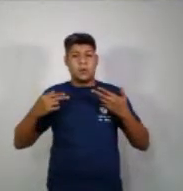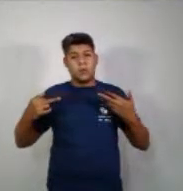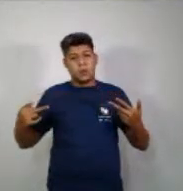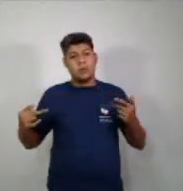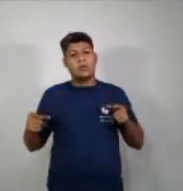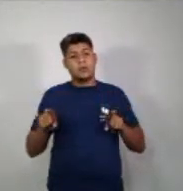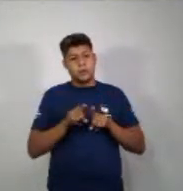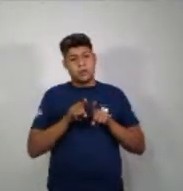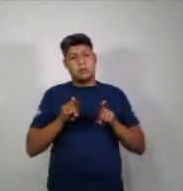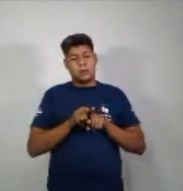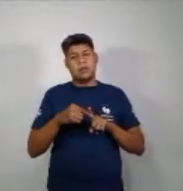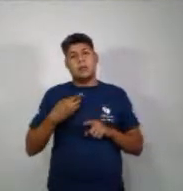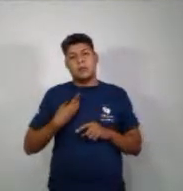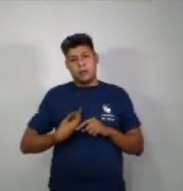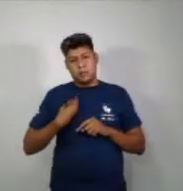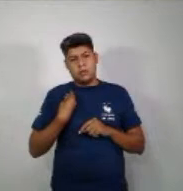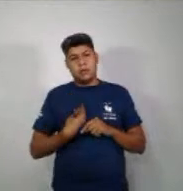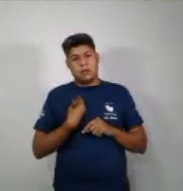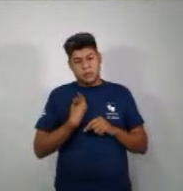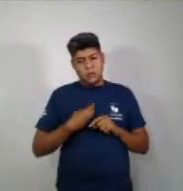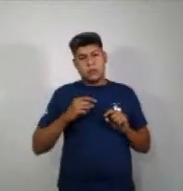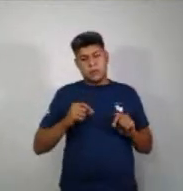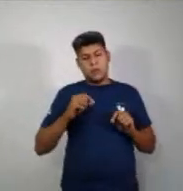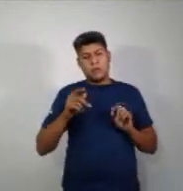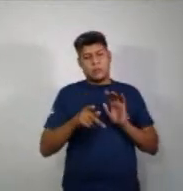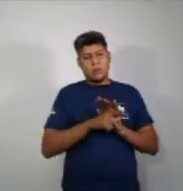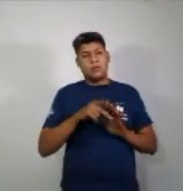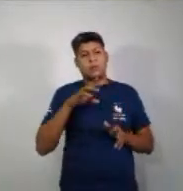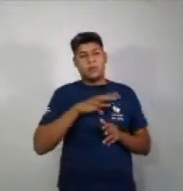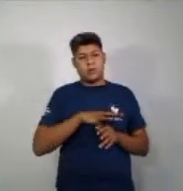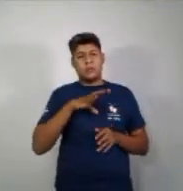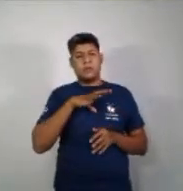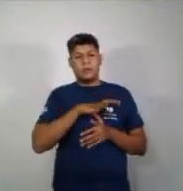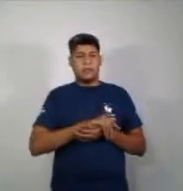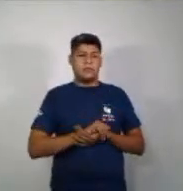do francês para o português.